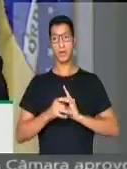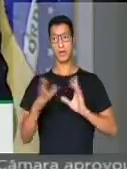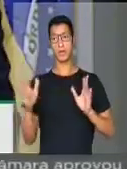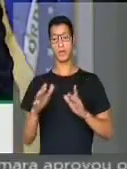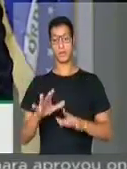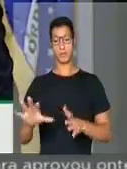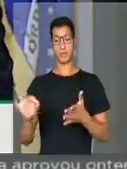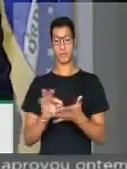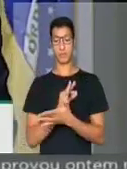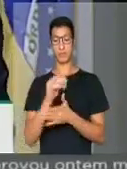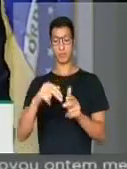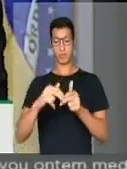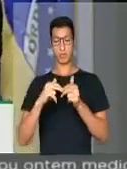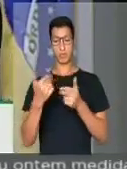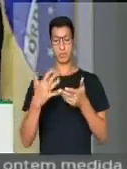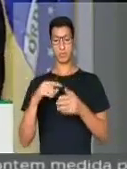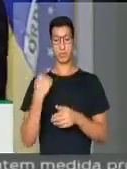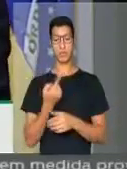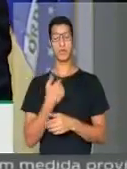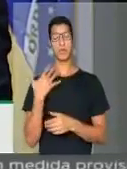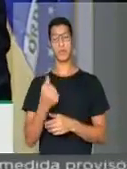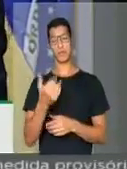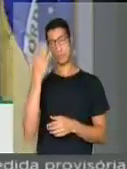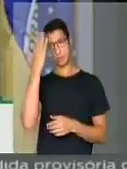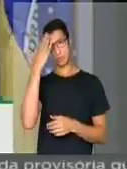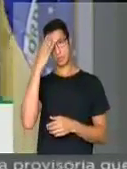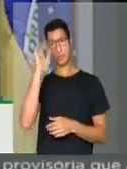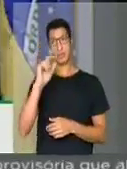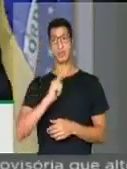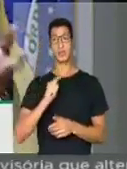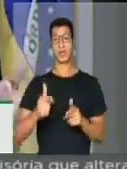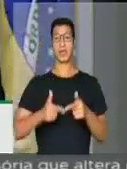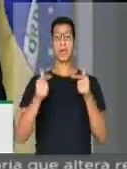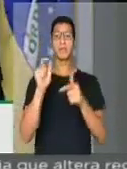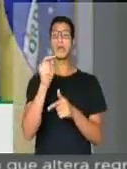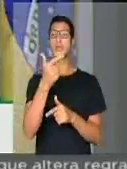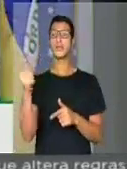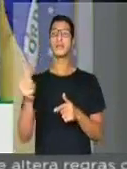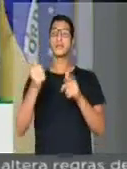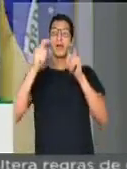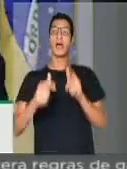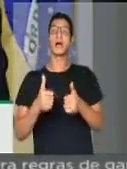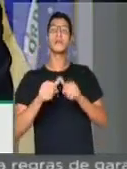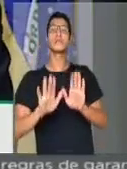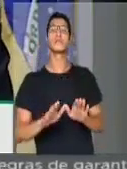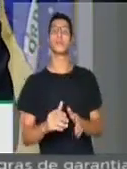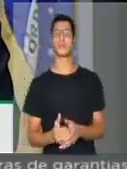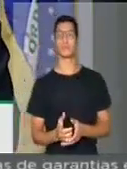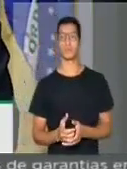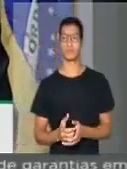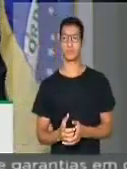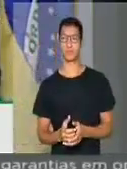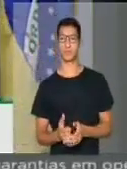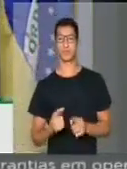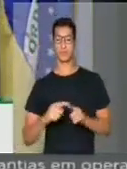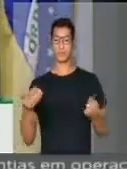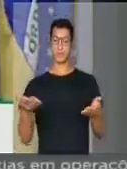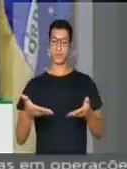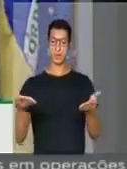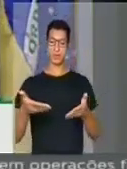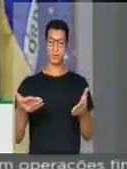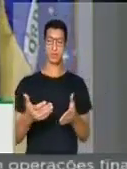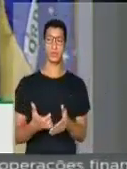um recadastramento, pelo menos nós vamos saber quem tem arma e quem não tem, e onde estão essas armas. Mas